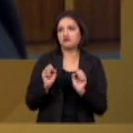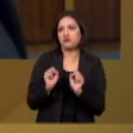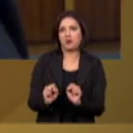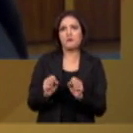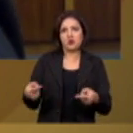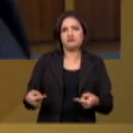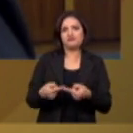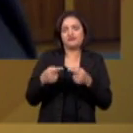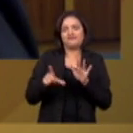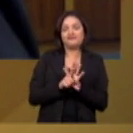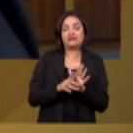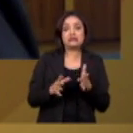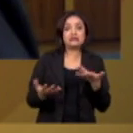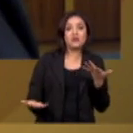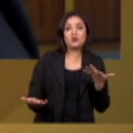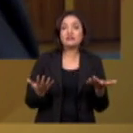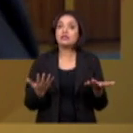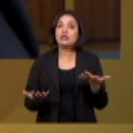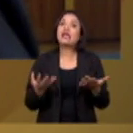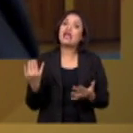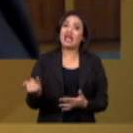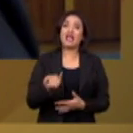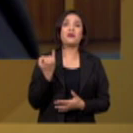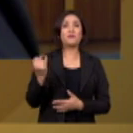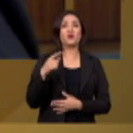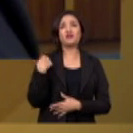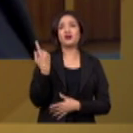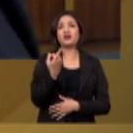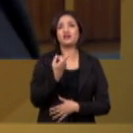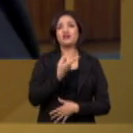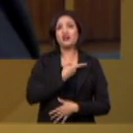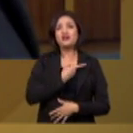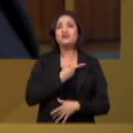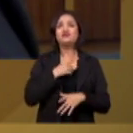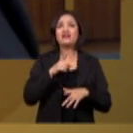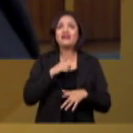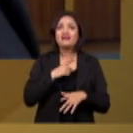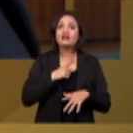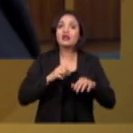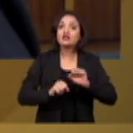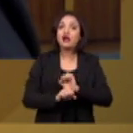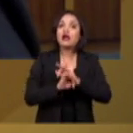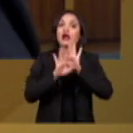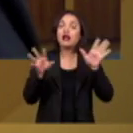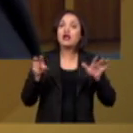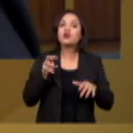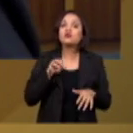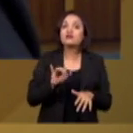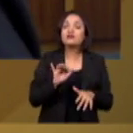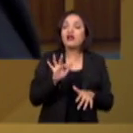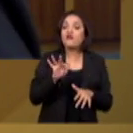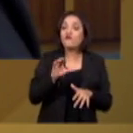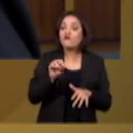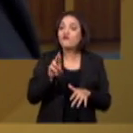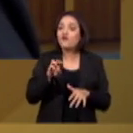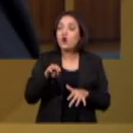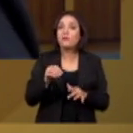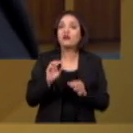portanto eu acho que é importante nós estabelecermos e a sua forma